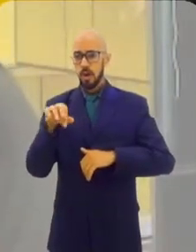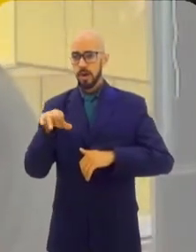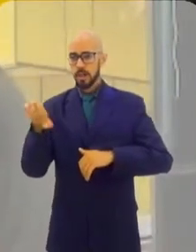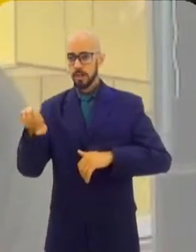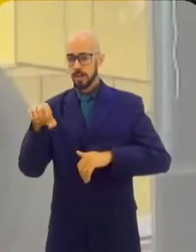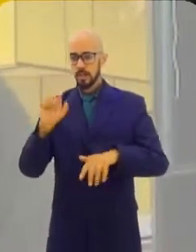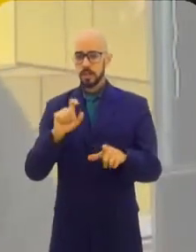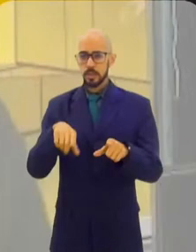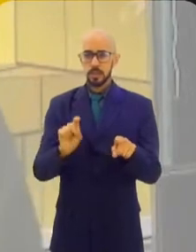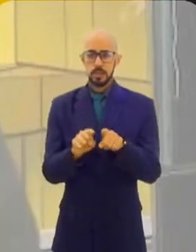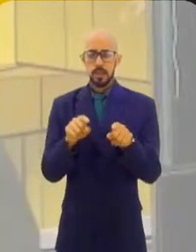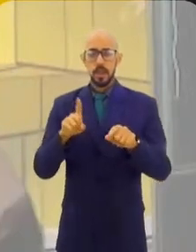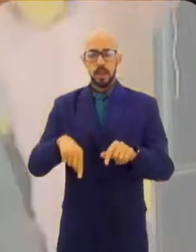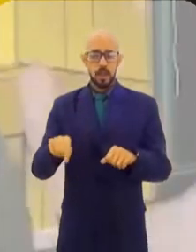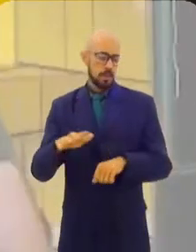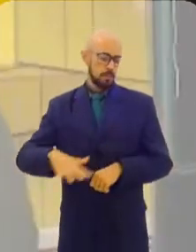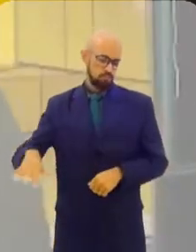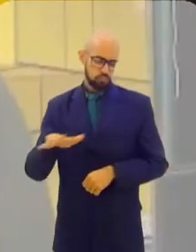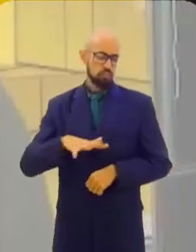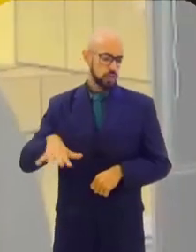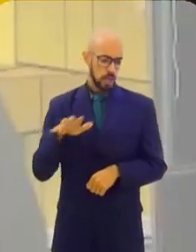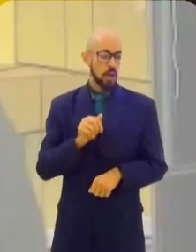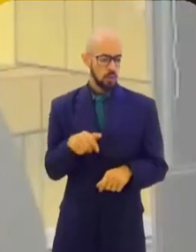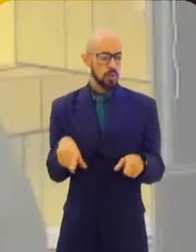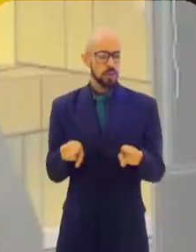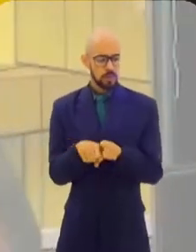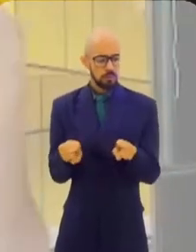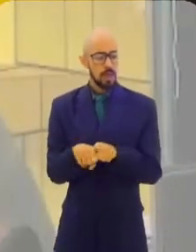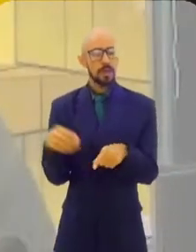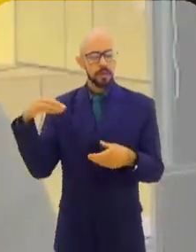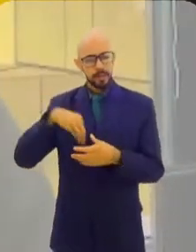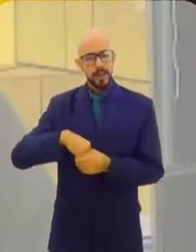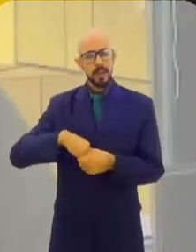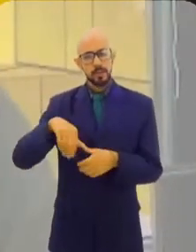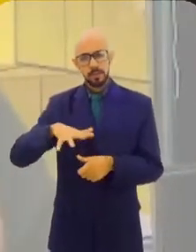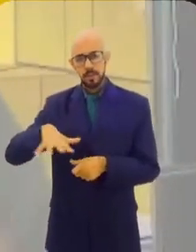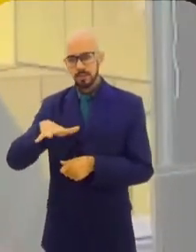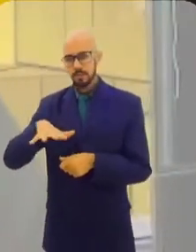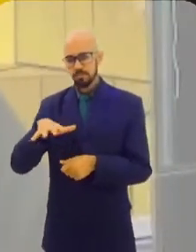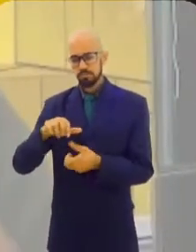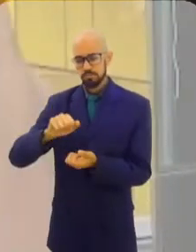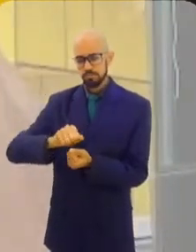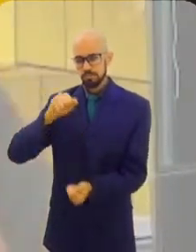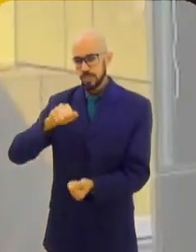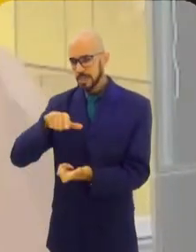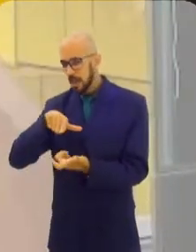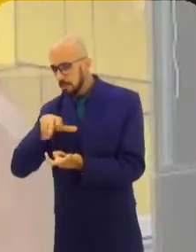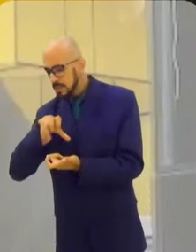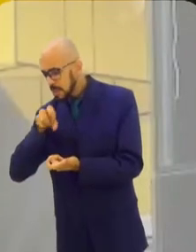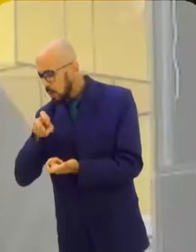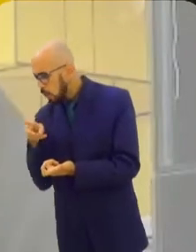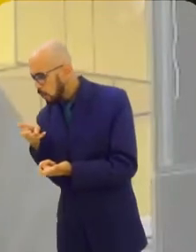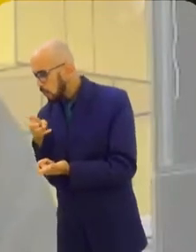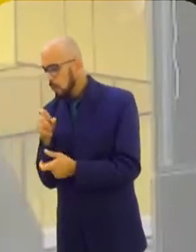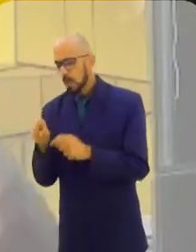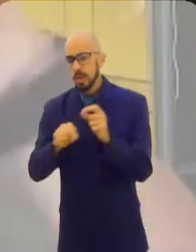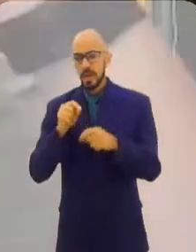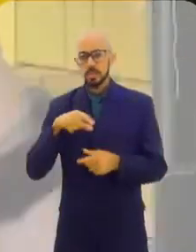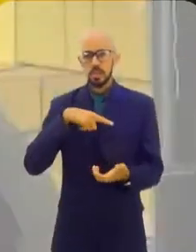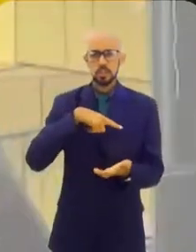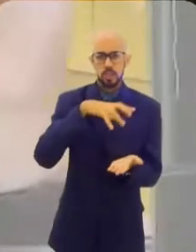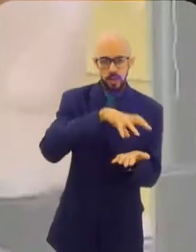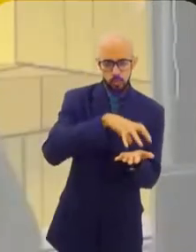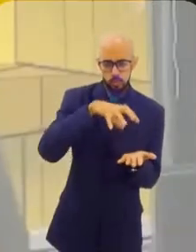informais então assim a economia criativa é de ela é bem Ampla E aí a gente dentro do mapeamento trás quatro grandes áreas